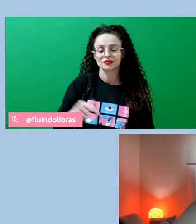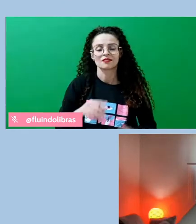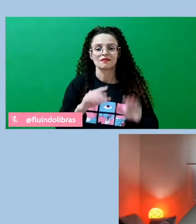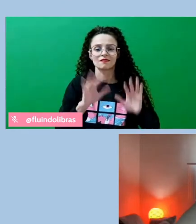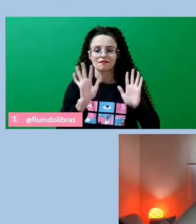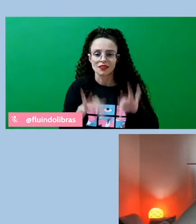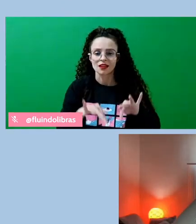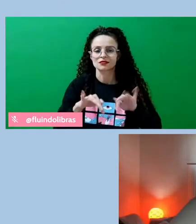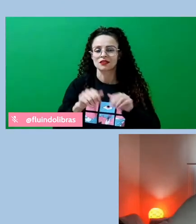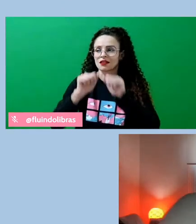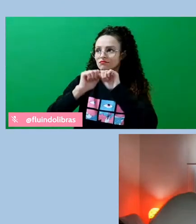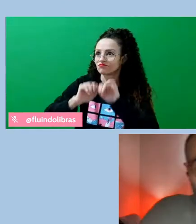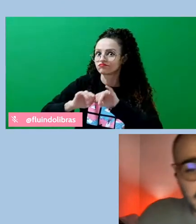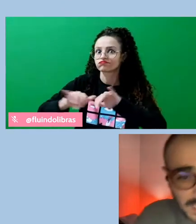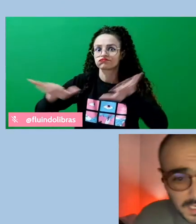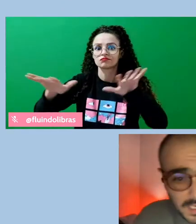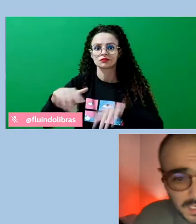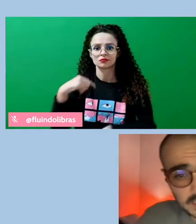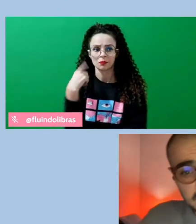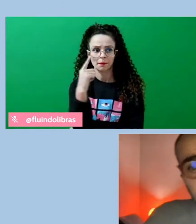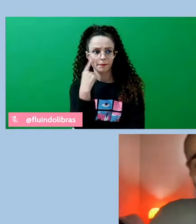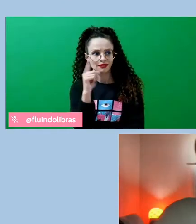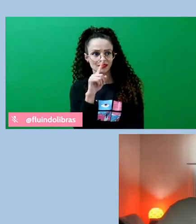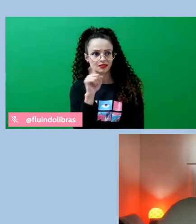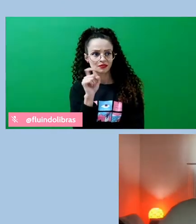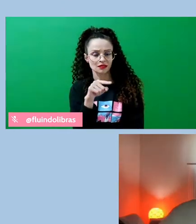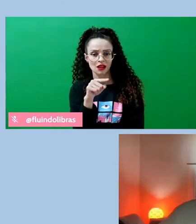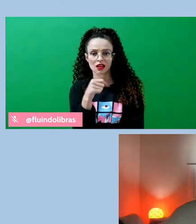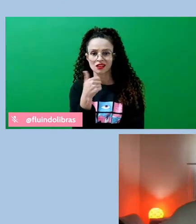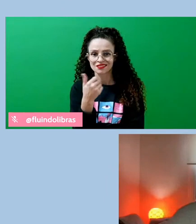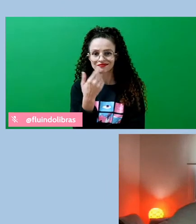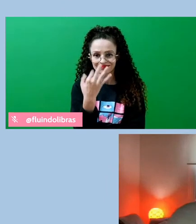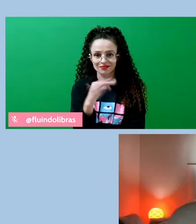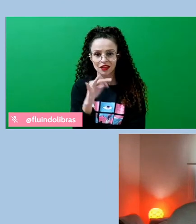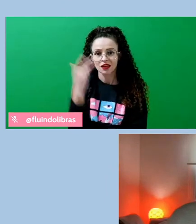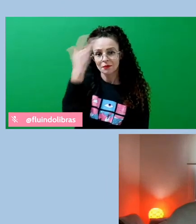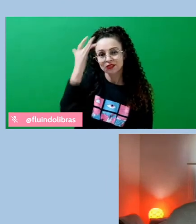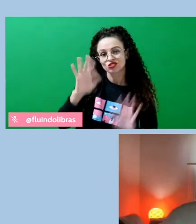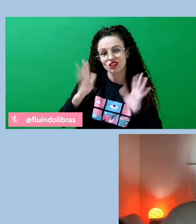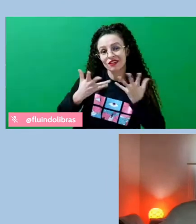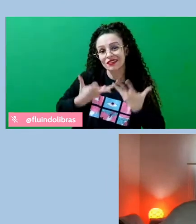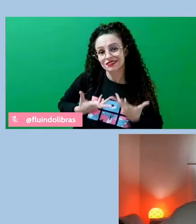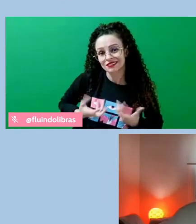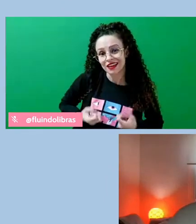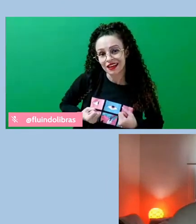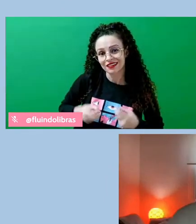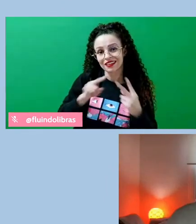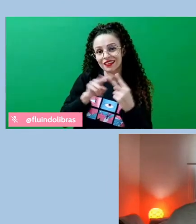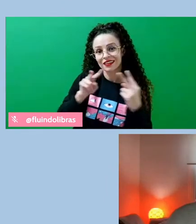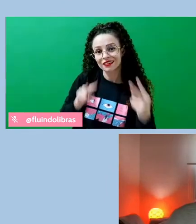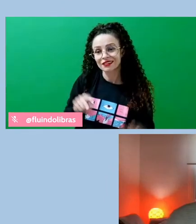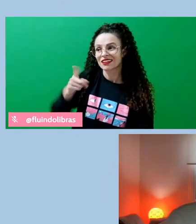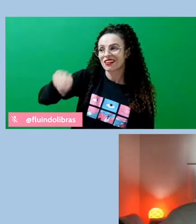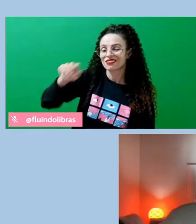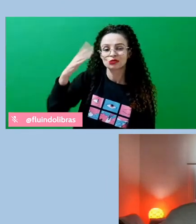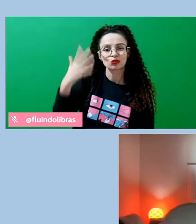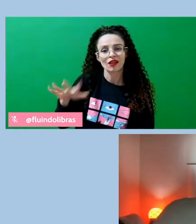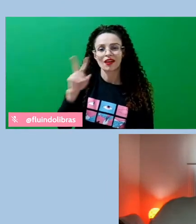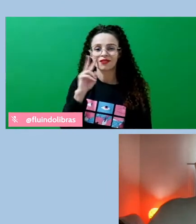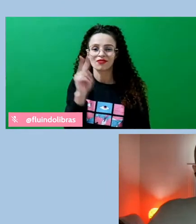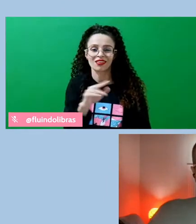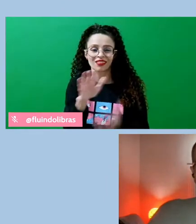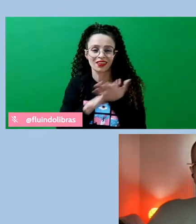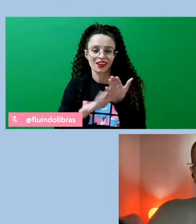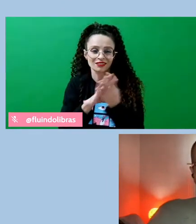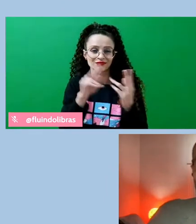lançar, quando a gente estava lançando agora, a gente pensou: será que não está tarde para lançar? Será que agora as pessoas já não cansaram desse formato online? Será que elas já não querem ver nada online?